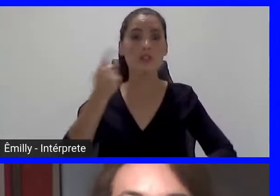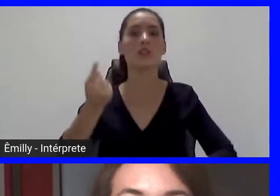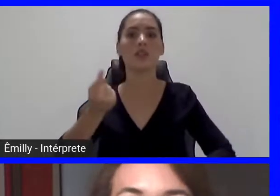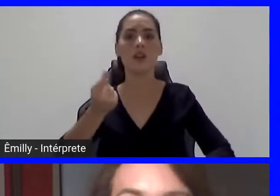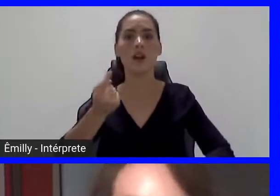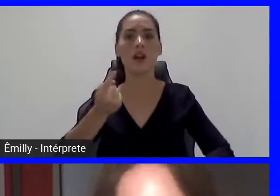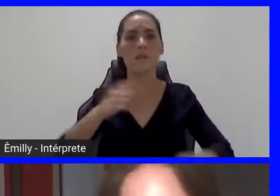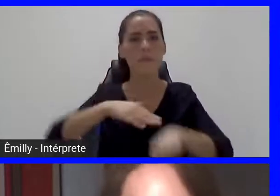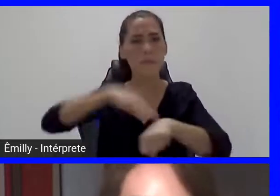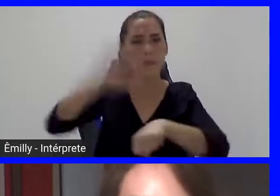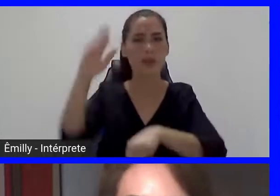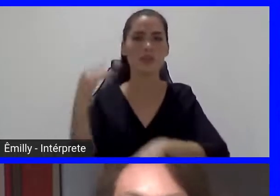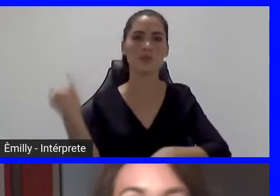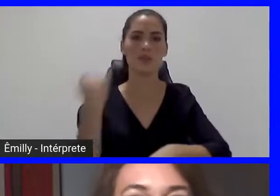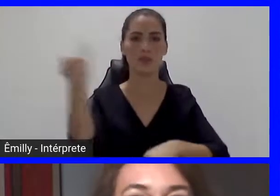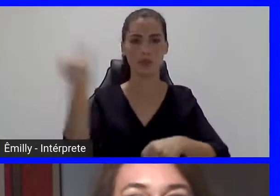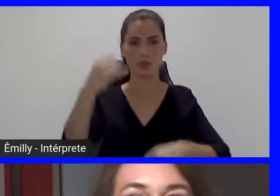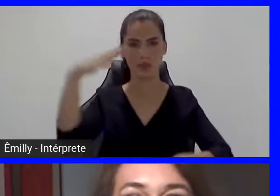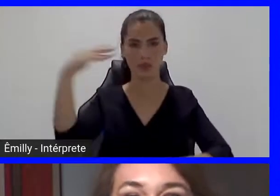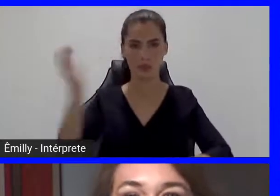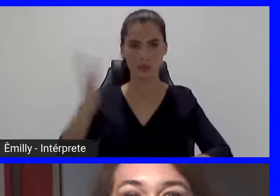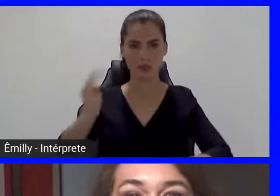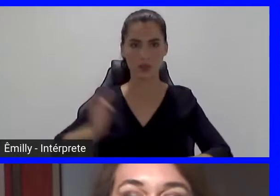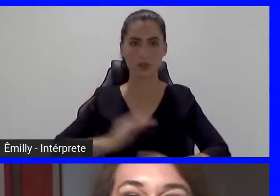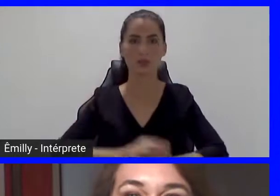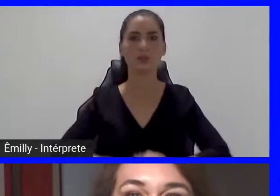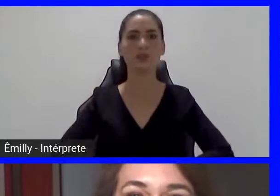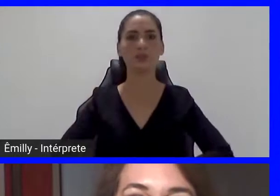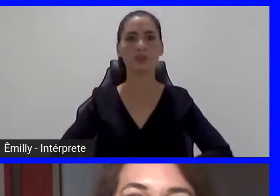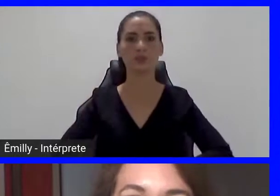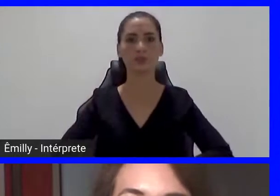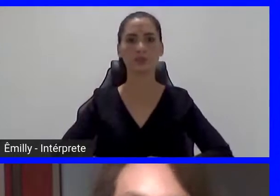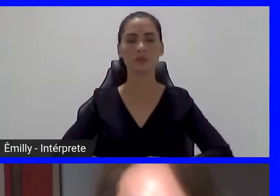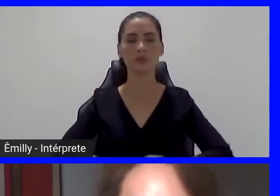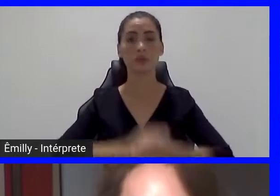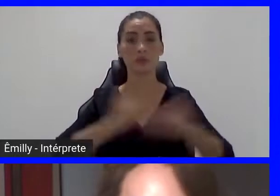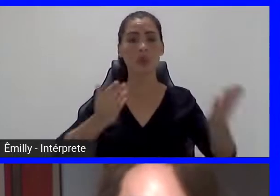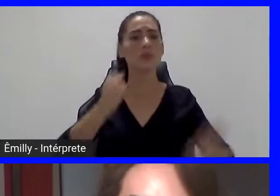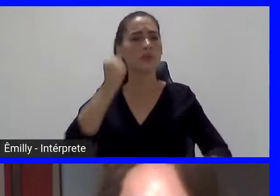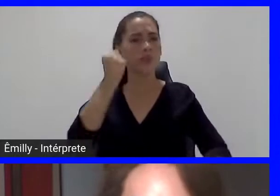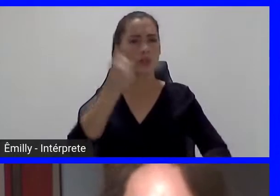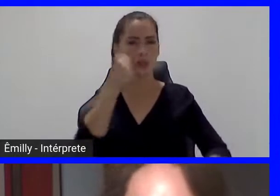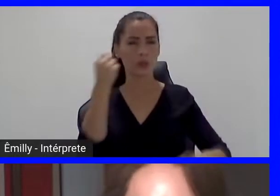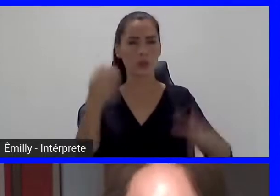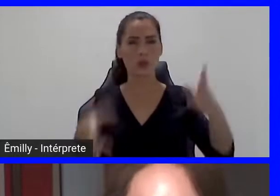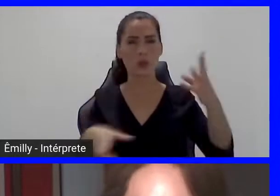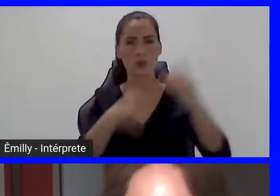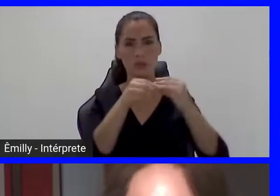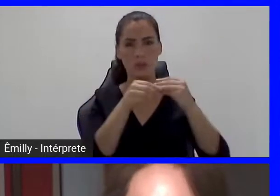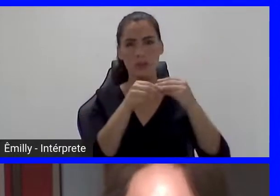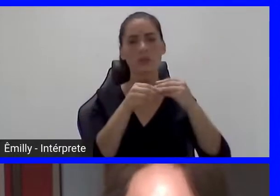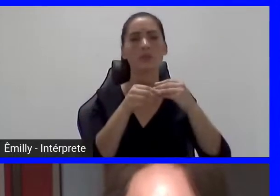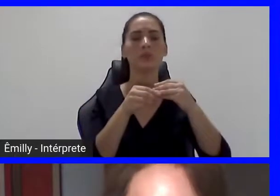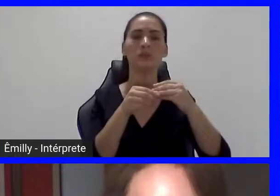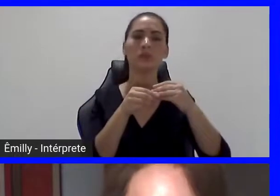Brasil. Senadora, complementando então, em um resumo,